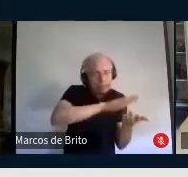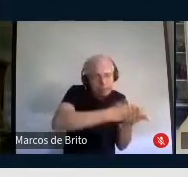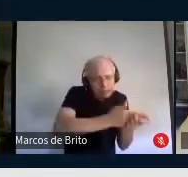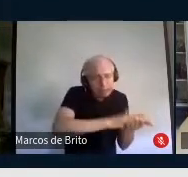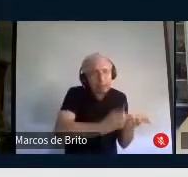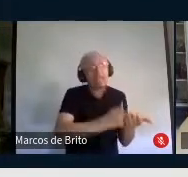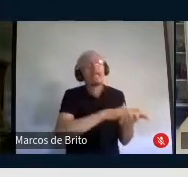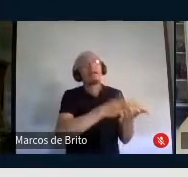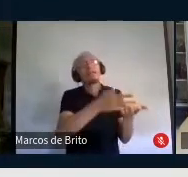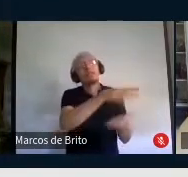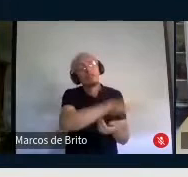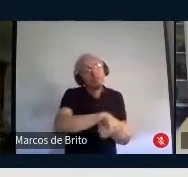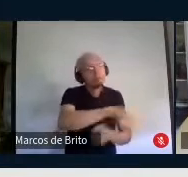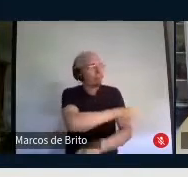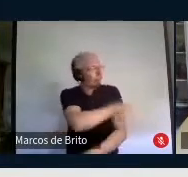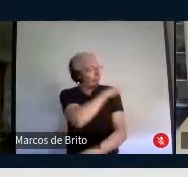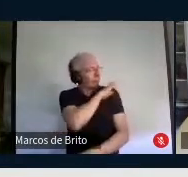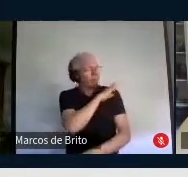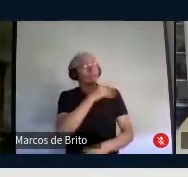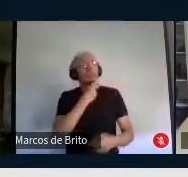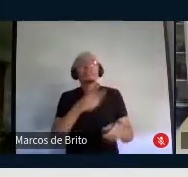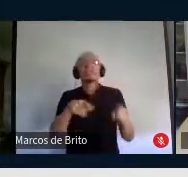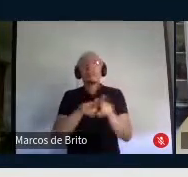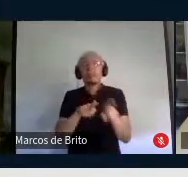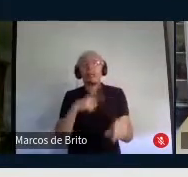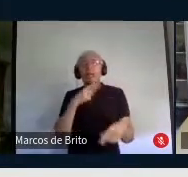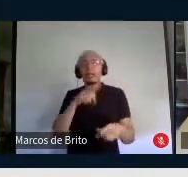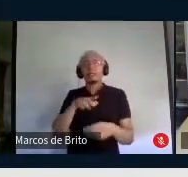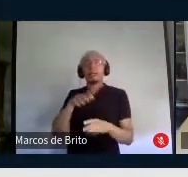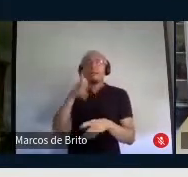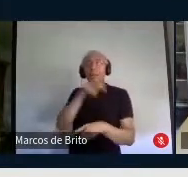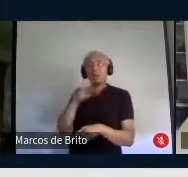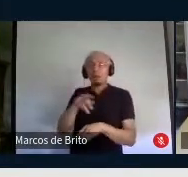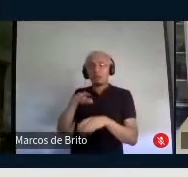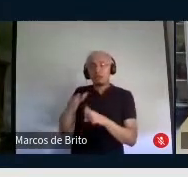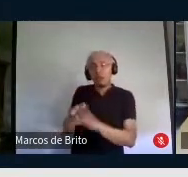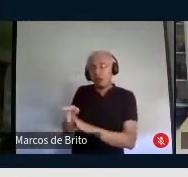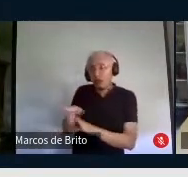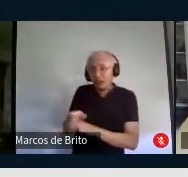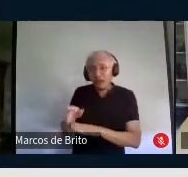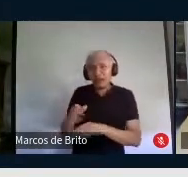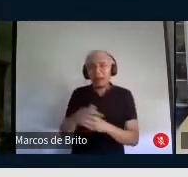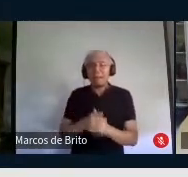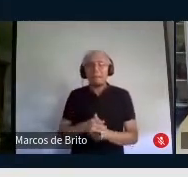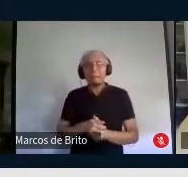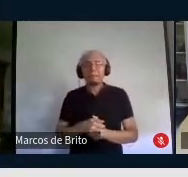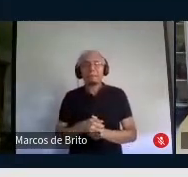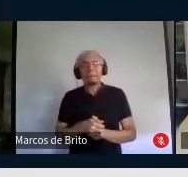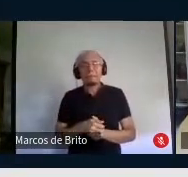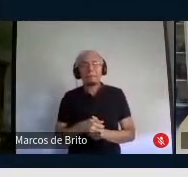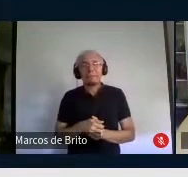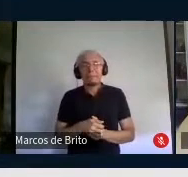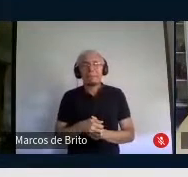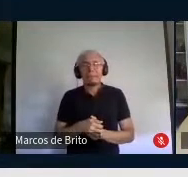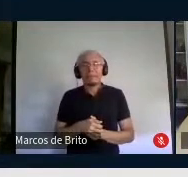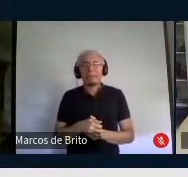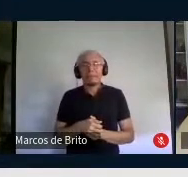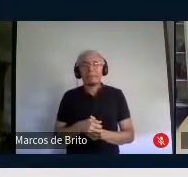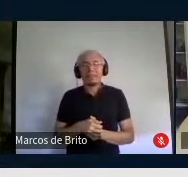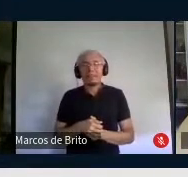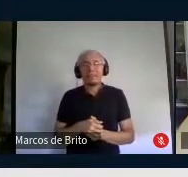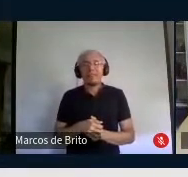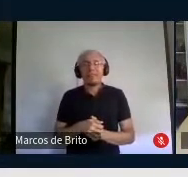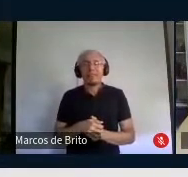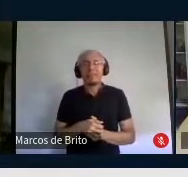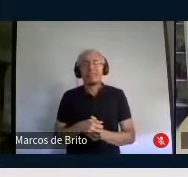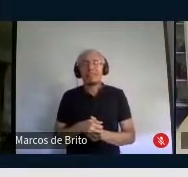se tornou um formador de intérprete, hoje está na universidade. Oi? Eu já estou entrando no site